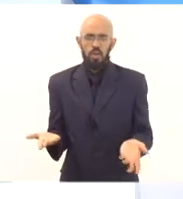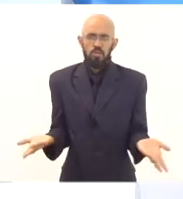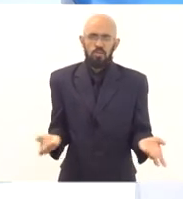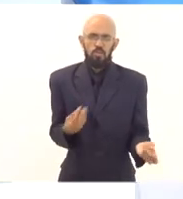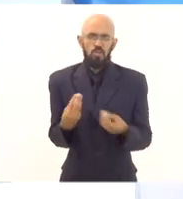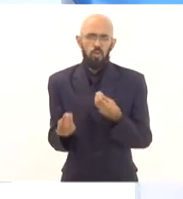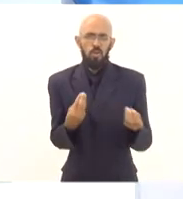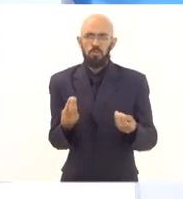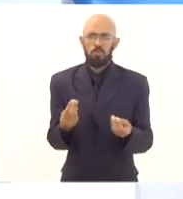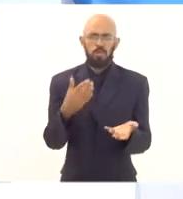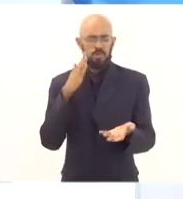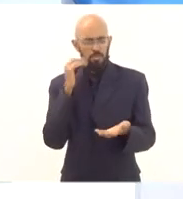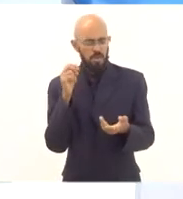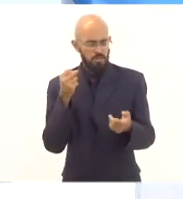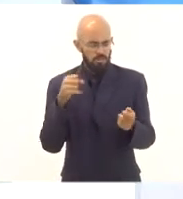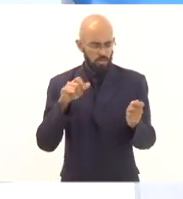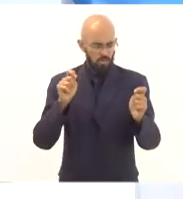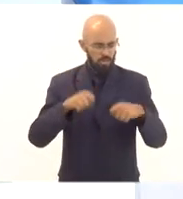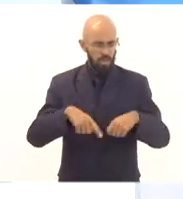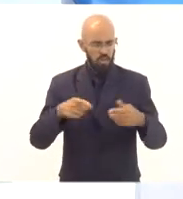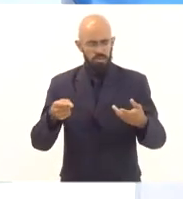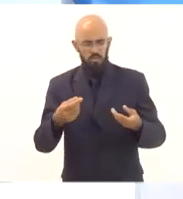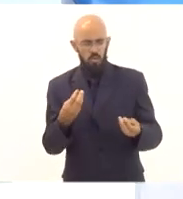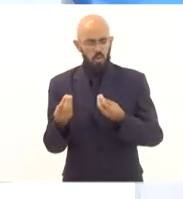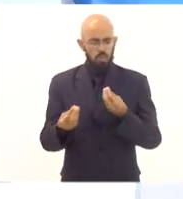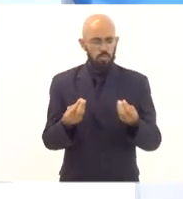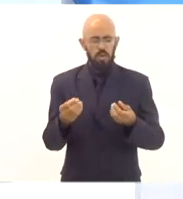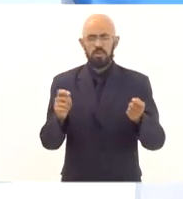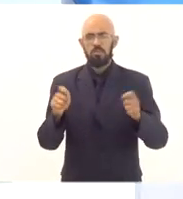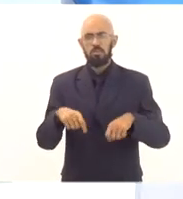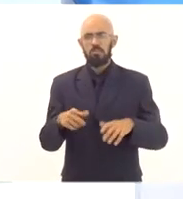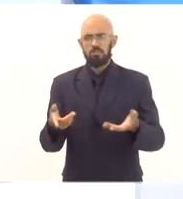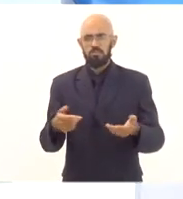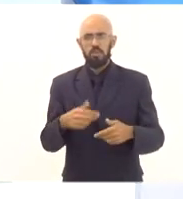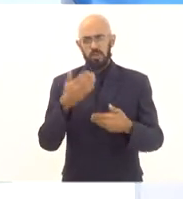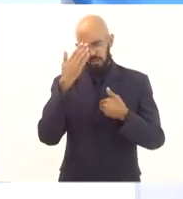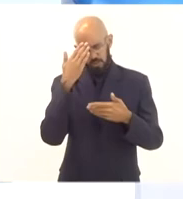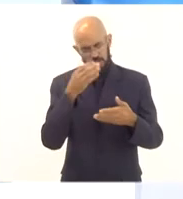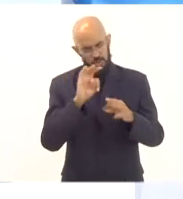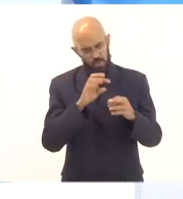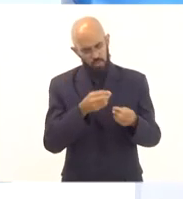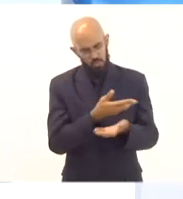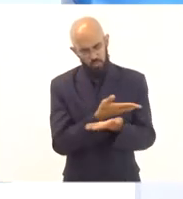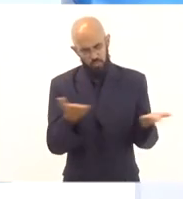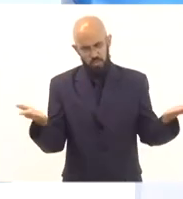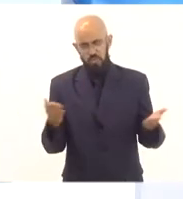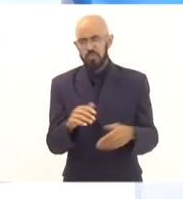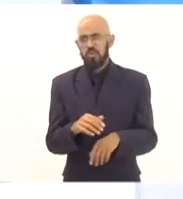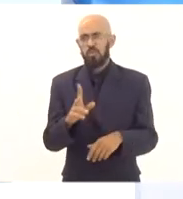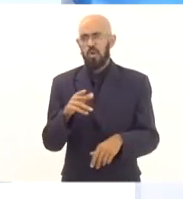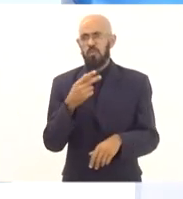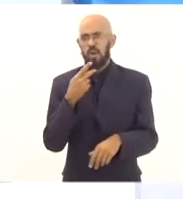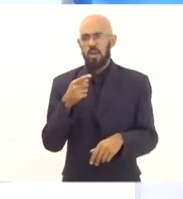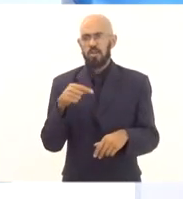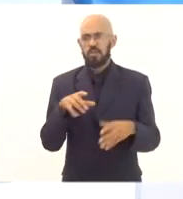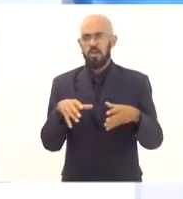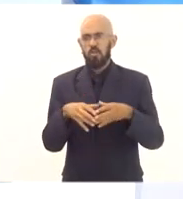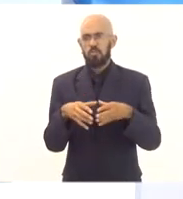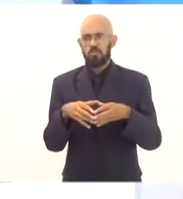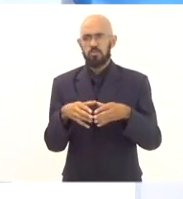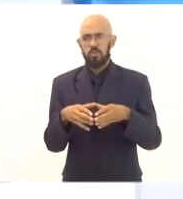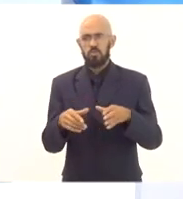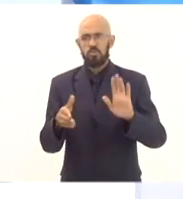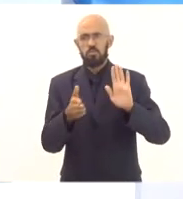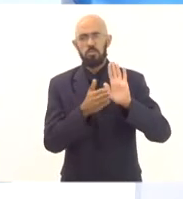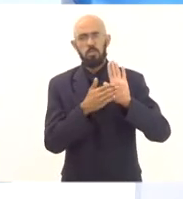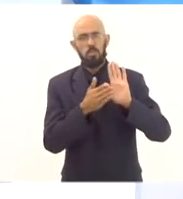então saber se há essa possibilidade é agradecer imensamente a todos vocês e como eu disse essa é uma comissão pro